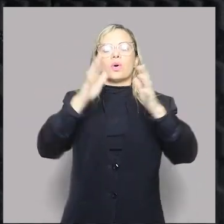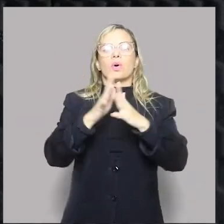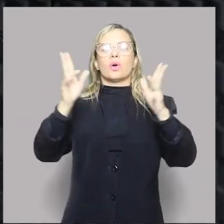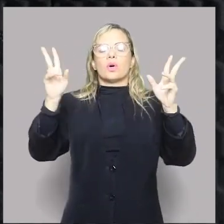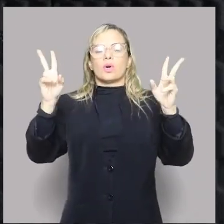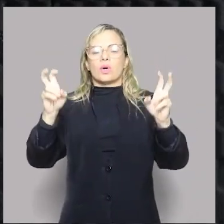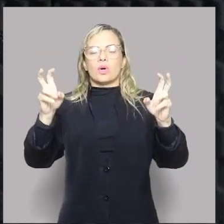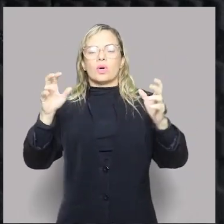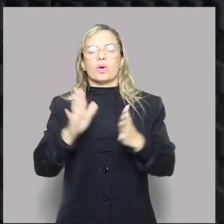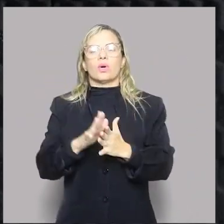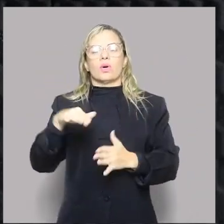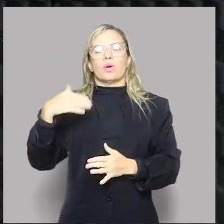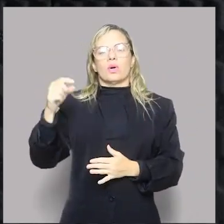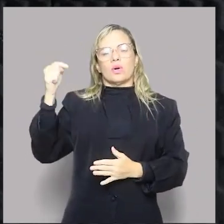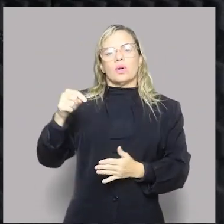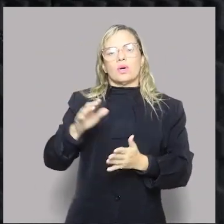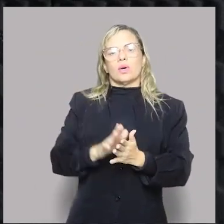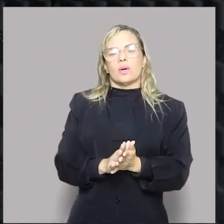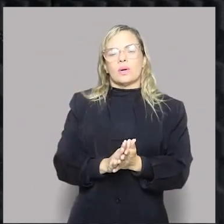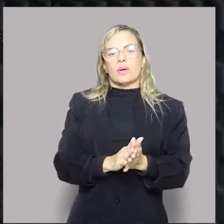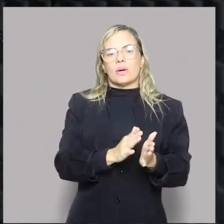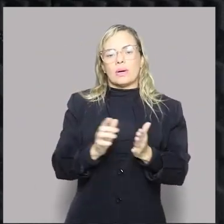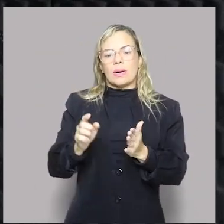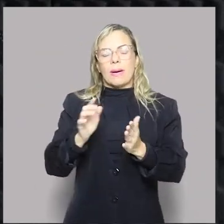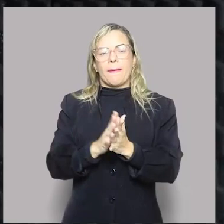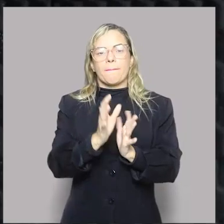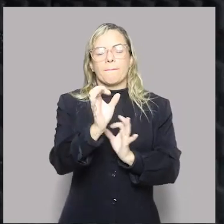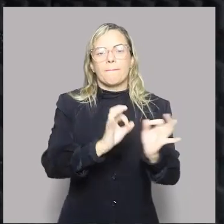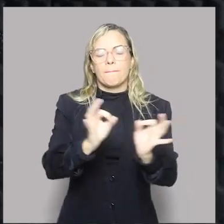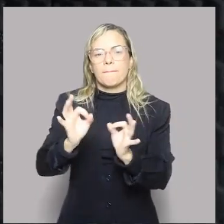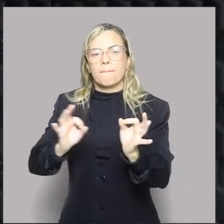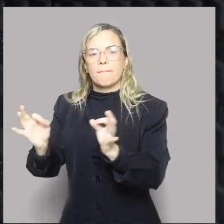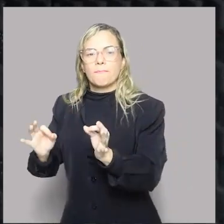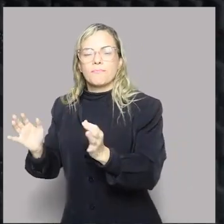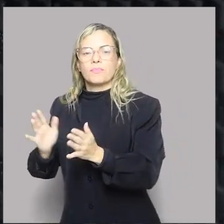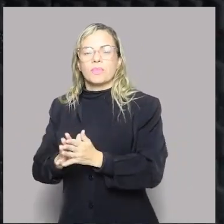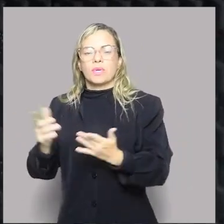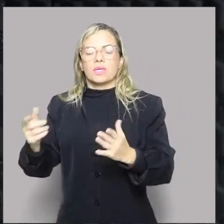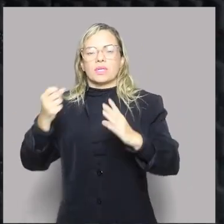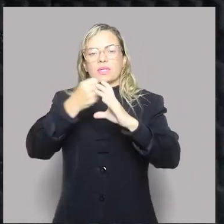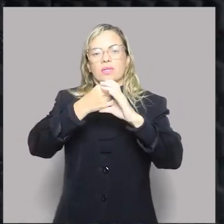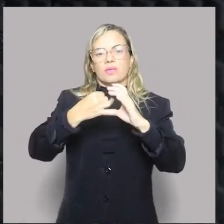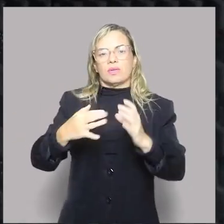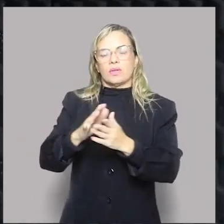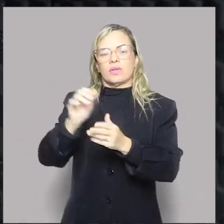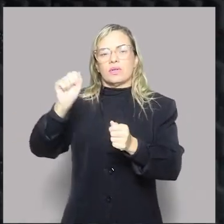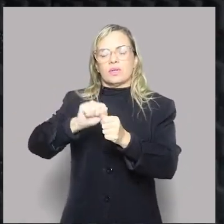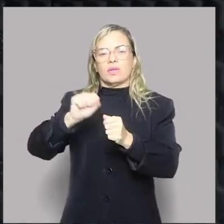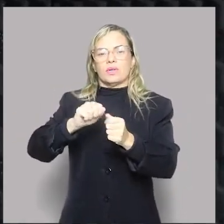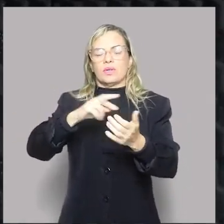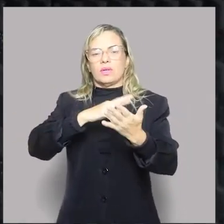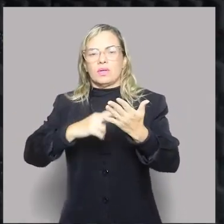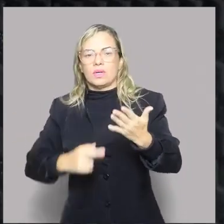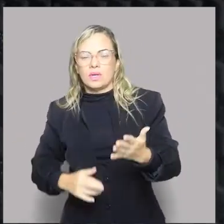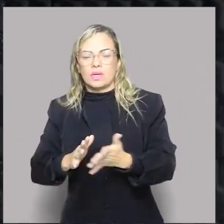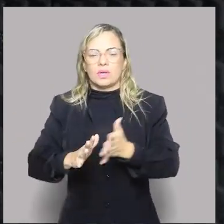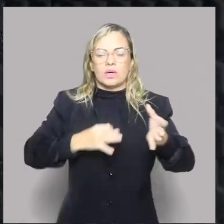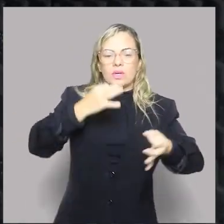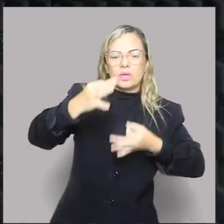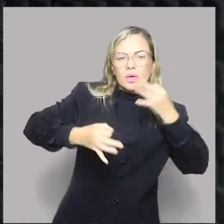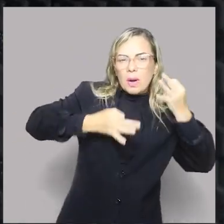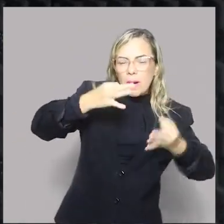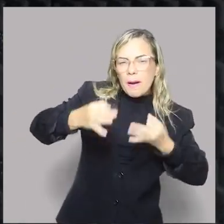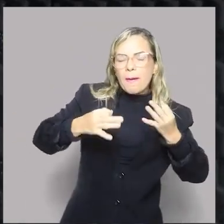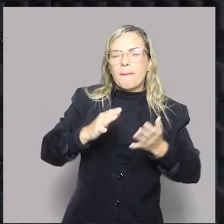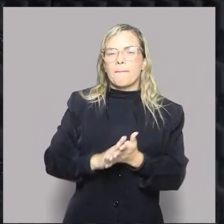introdução? Aqui também você pode colocar uma referência literária ou histórica, mostrando como ela é muito perto da